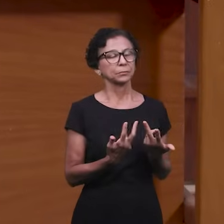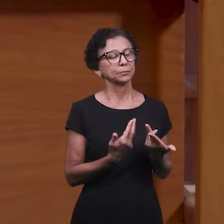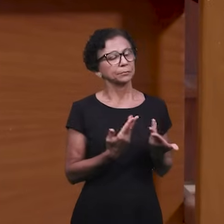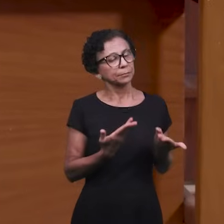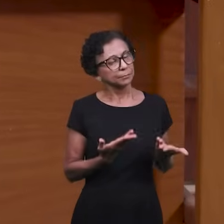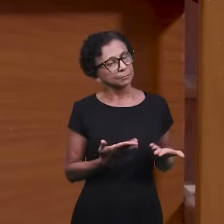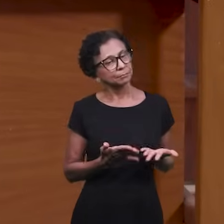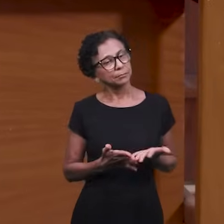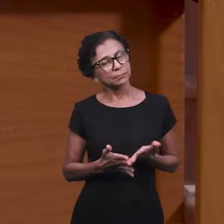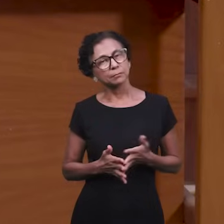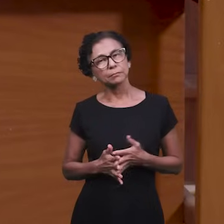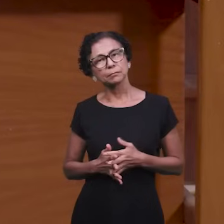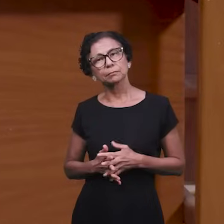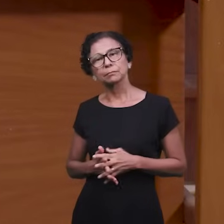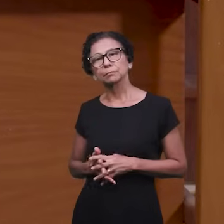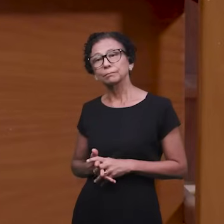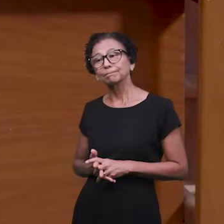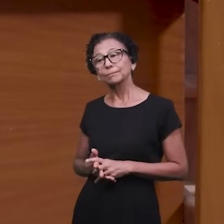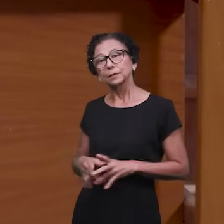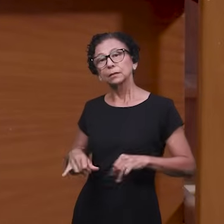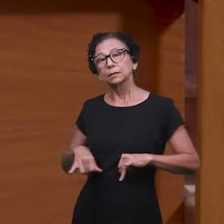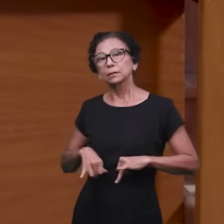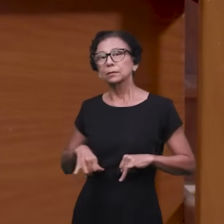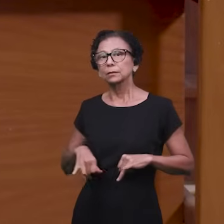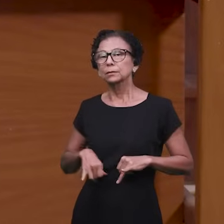Obviamente, sofrerá